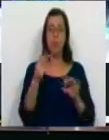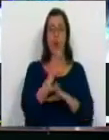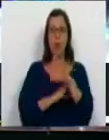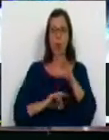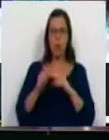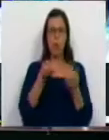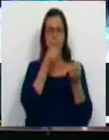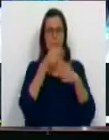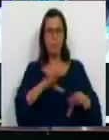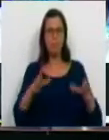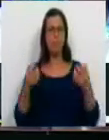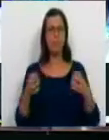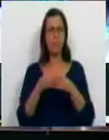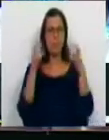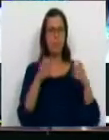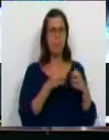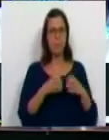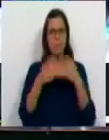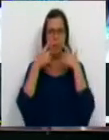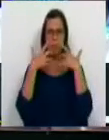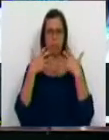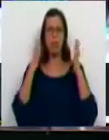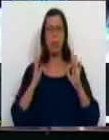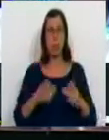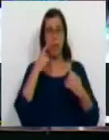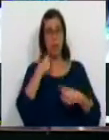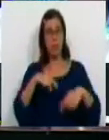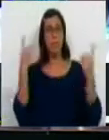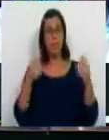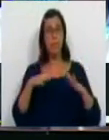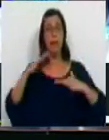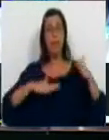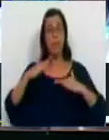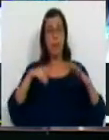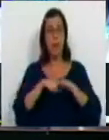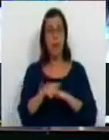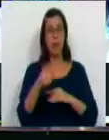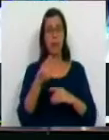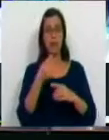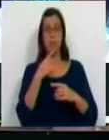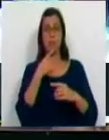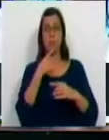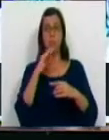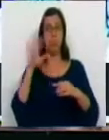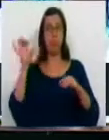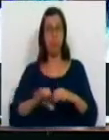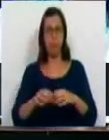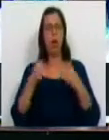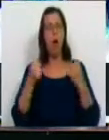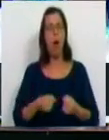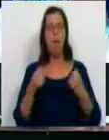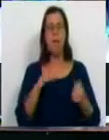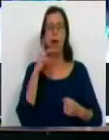Europeia dilacerada, cujas divergências latentes estão a começar a vir ao de cima, e o Brexit foi apenas o caso extremo dessas divergências, incapaz